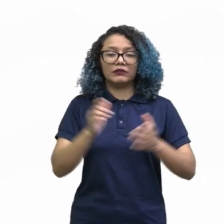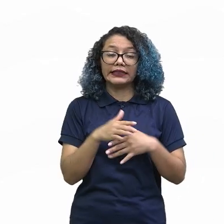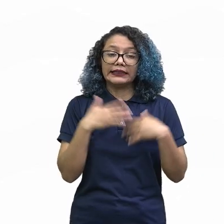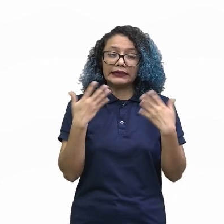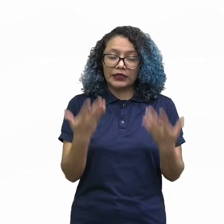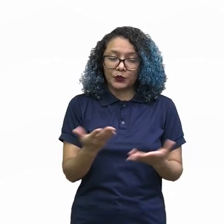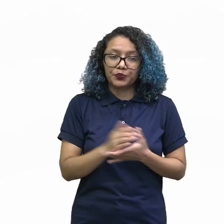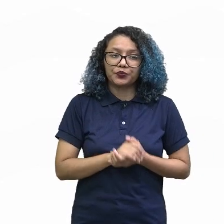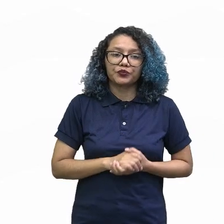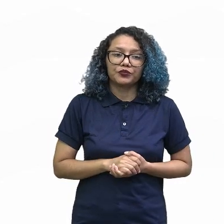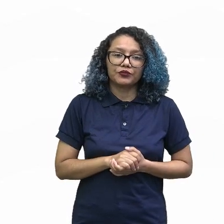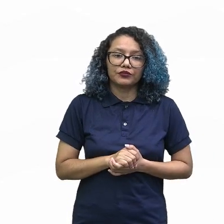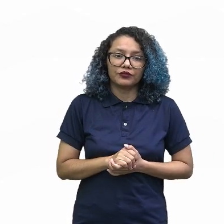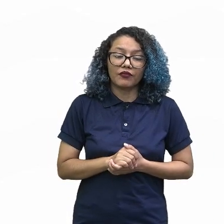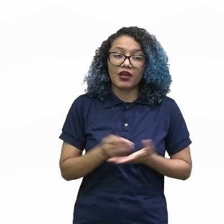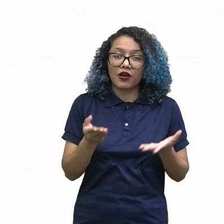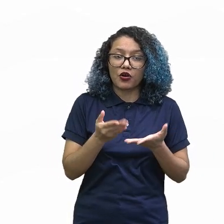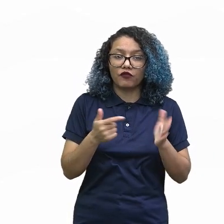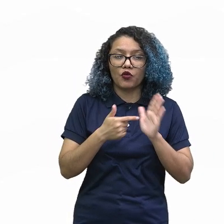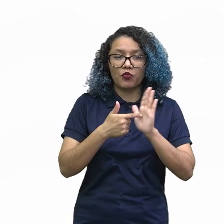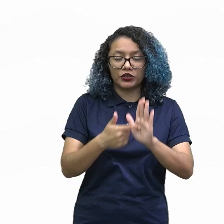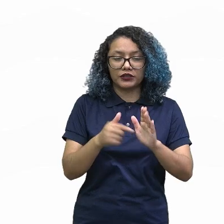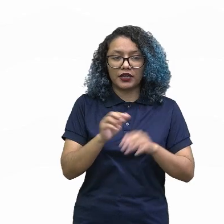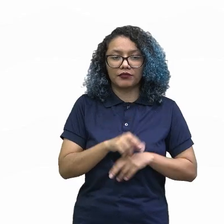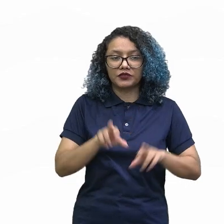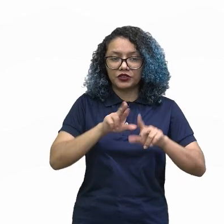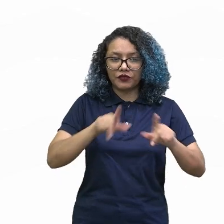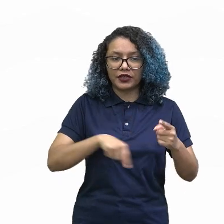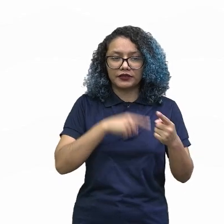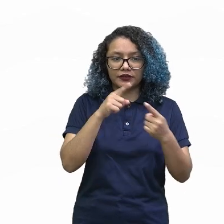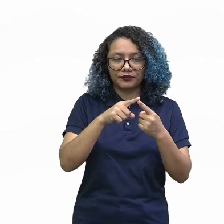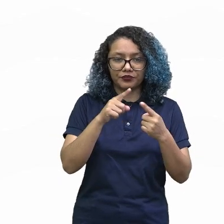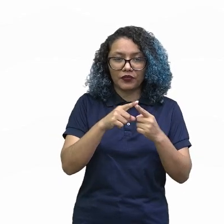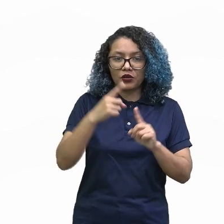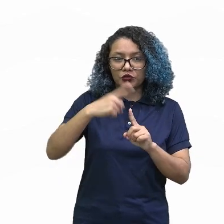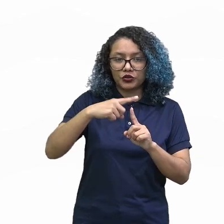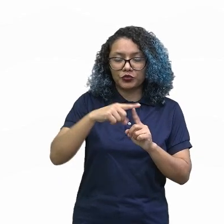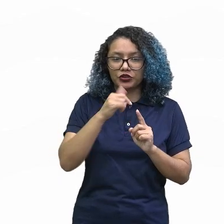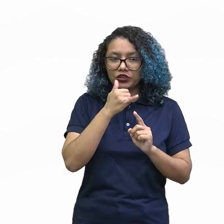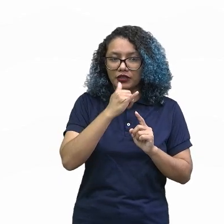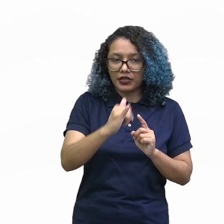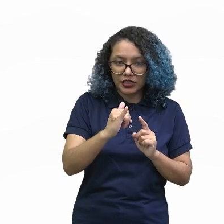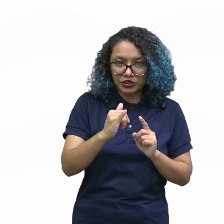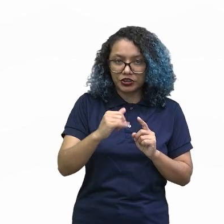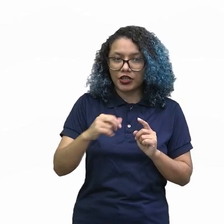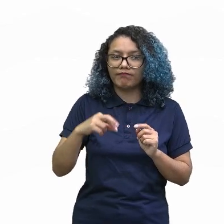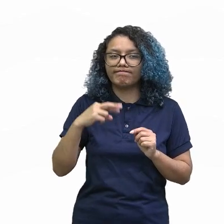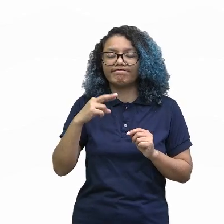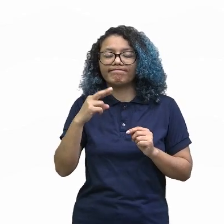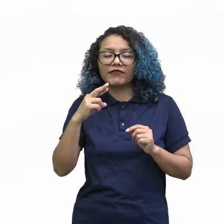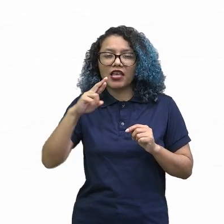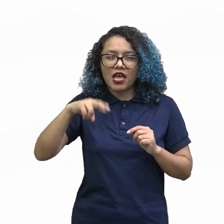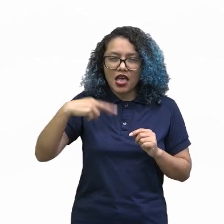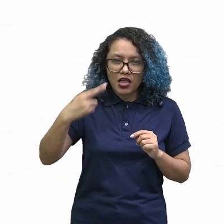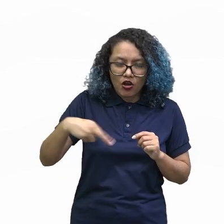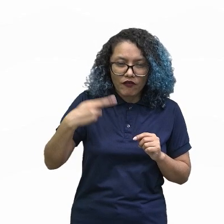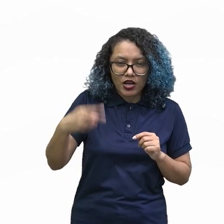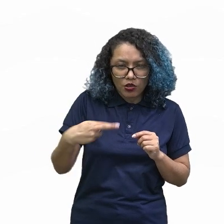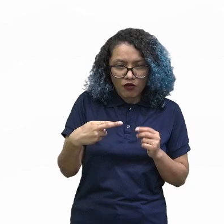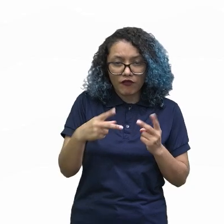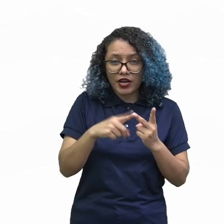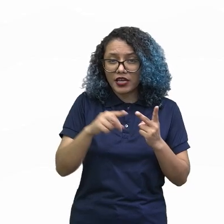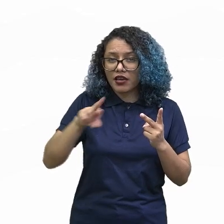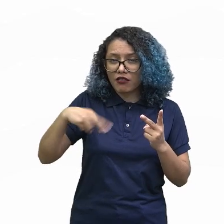vai diferenciar para vocês o que é uma fonte renovável de energia e uma fonte não renovável de energia. O que são as